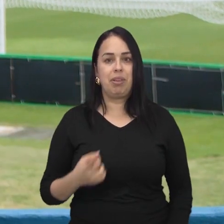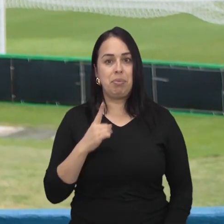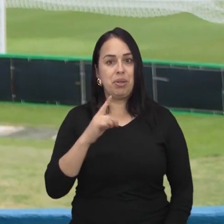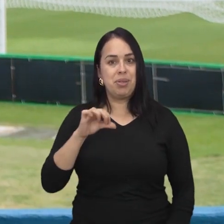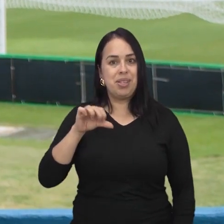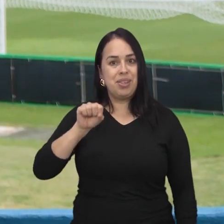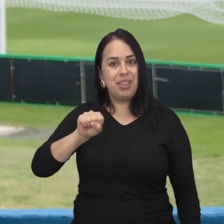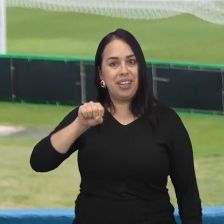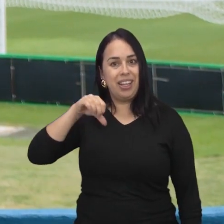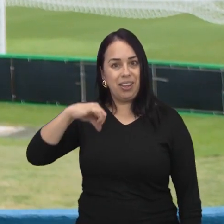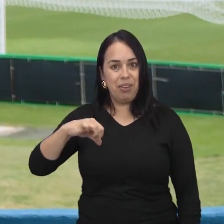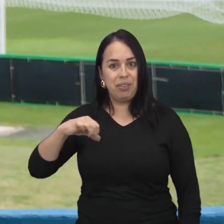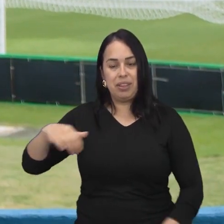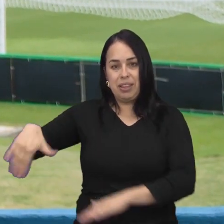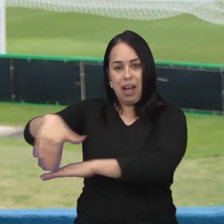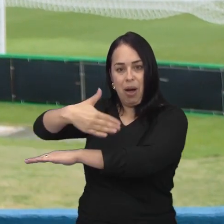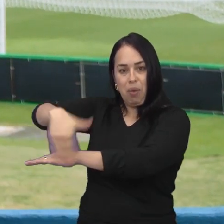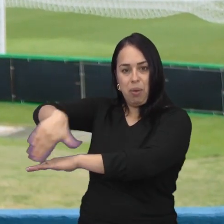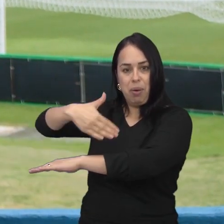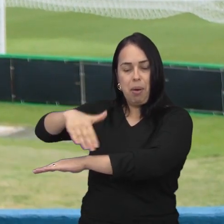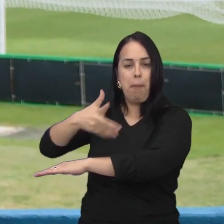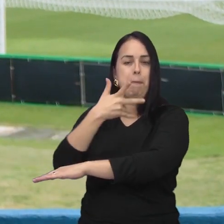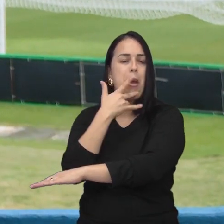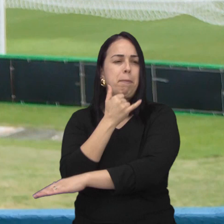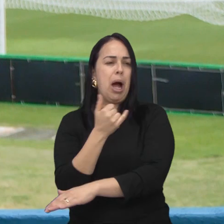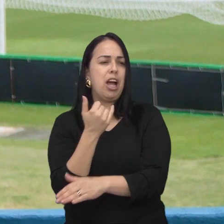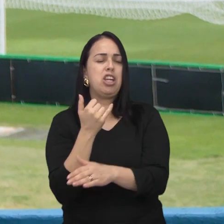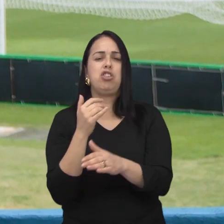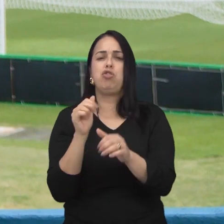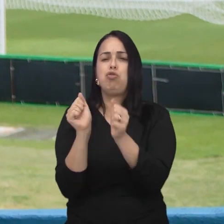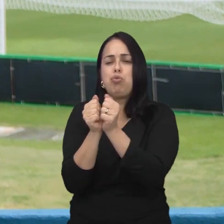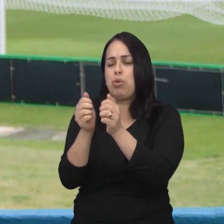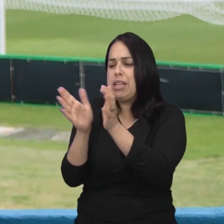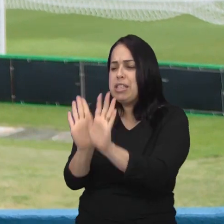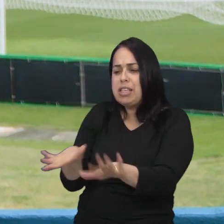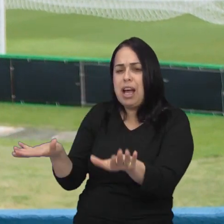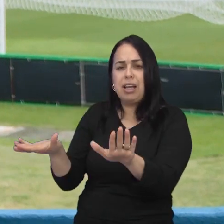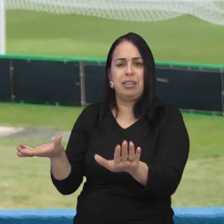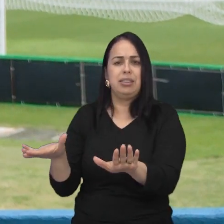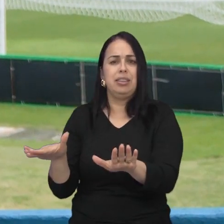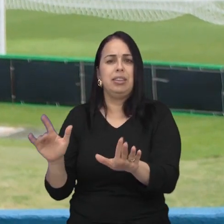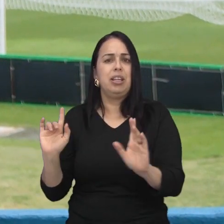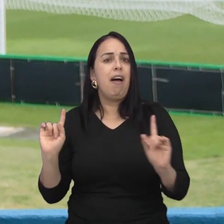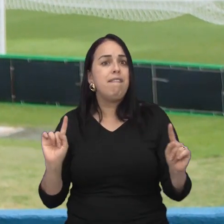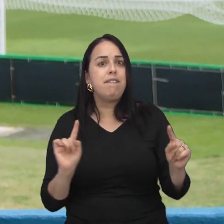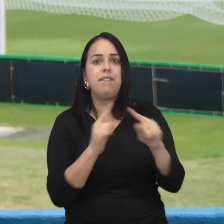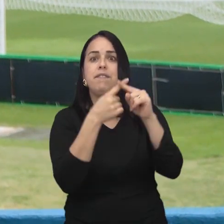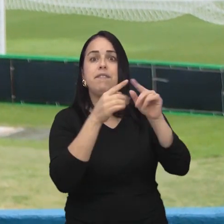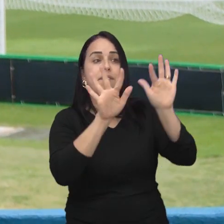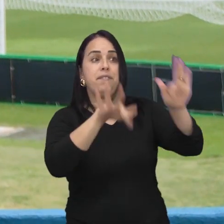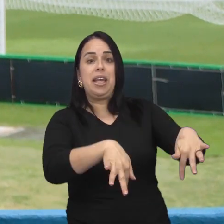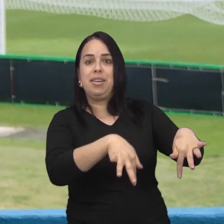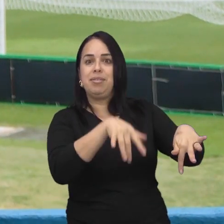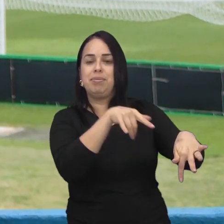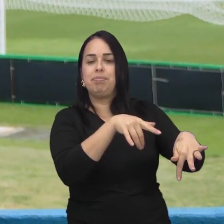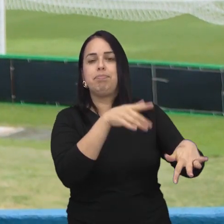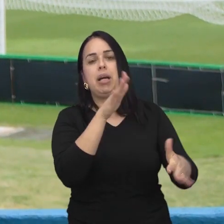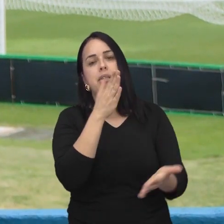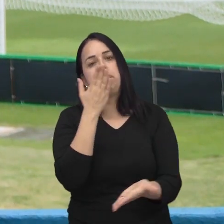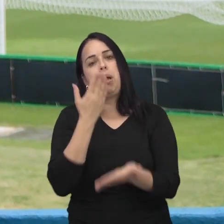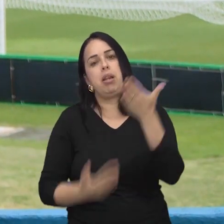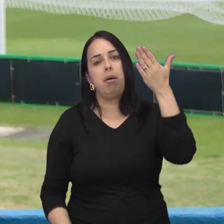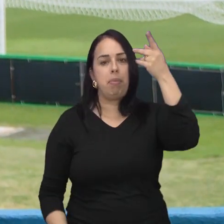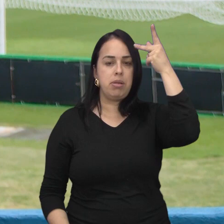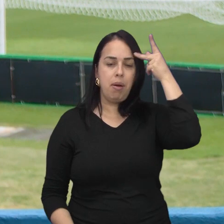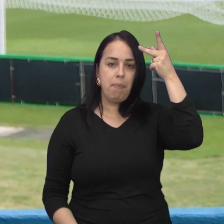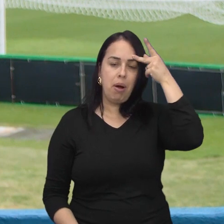mente, 89, na rua, Vila Tetuba. Meu pai lá, cansado, todo mundo, né? Aquela final que infelizmente a gente perdeu para